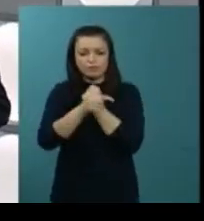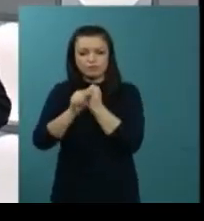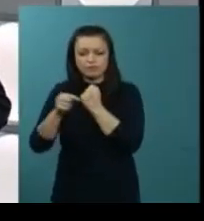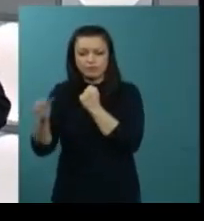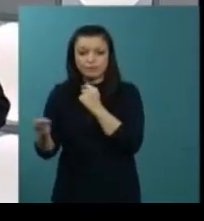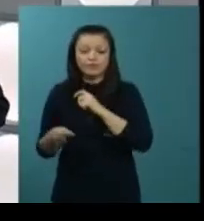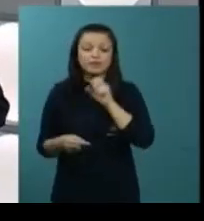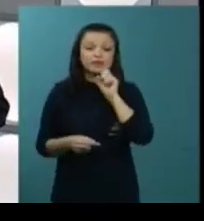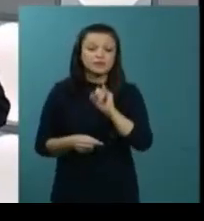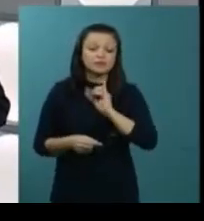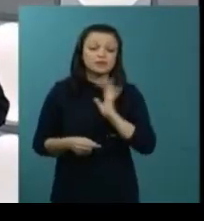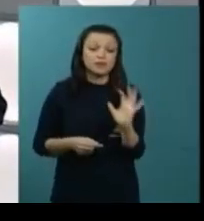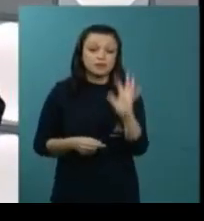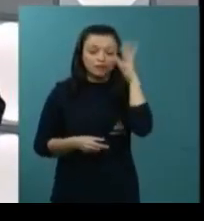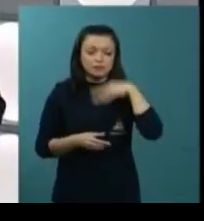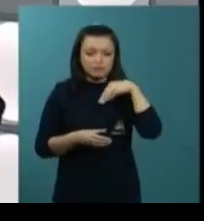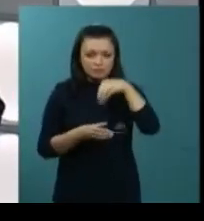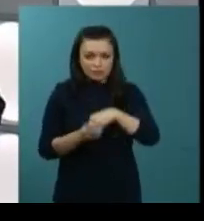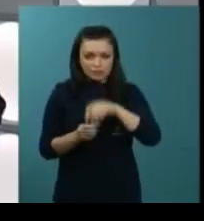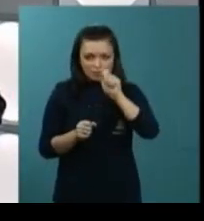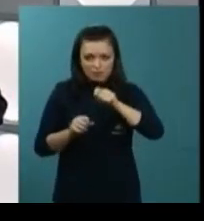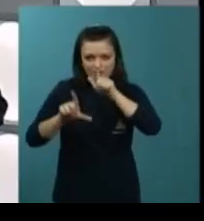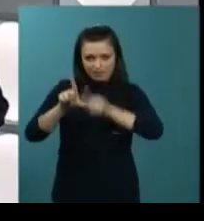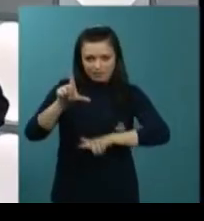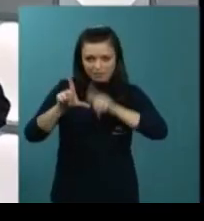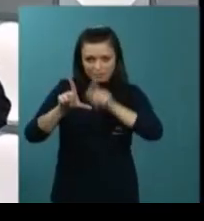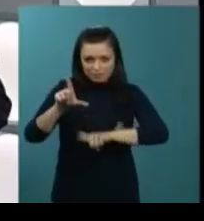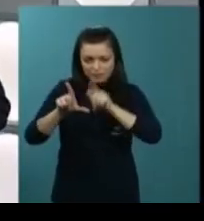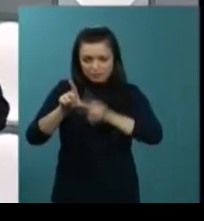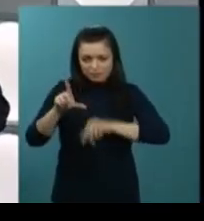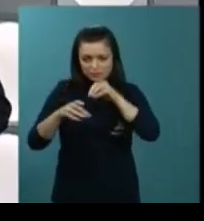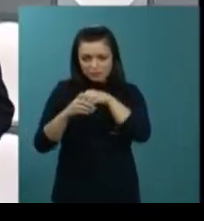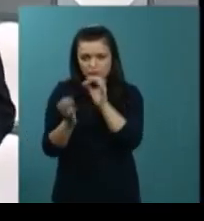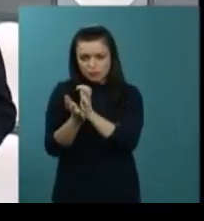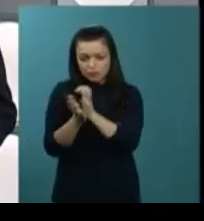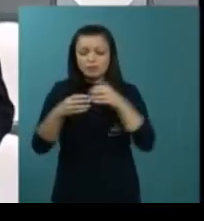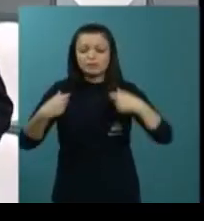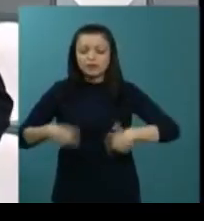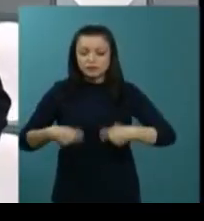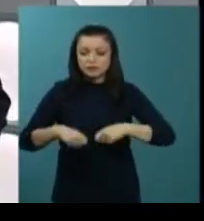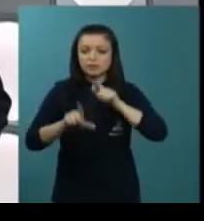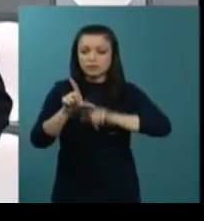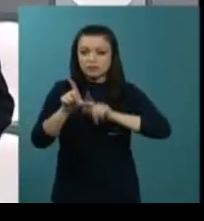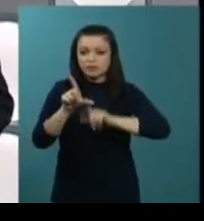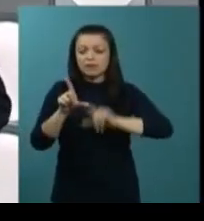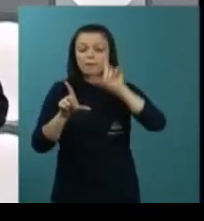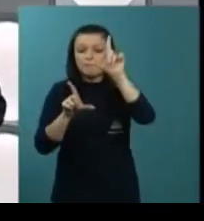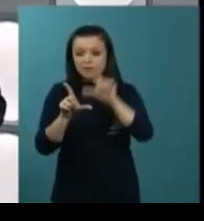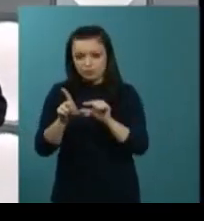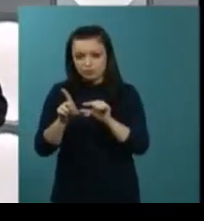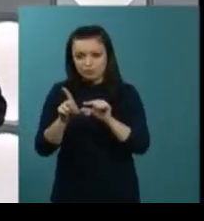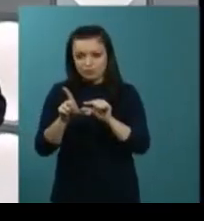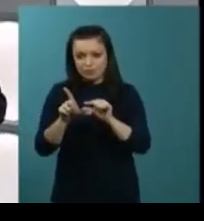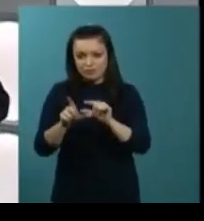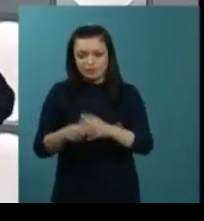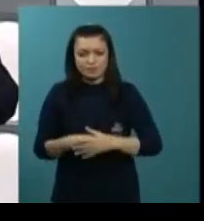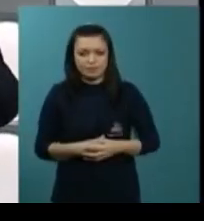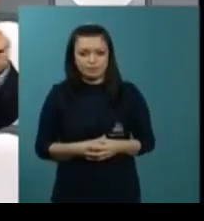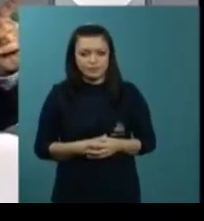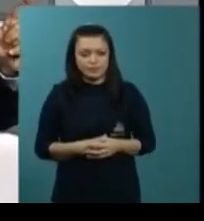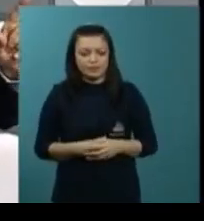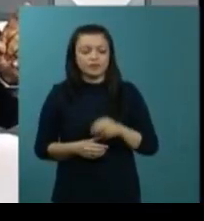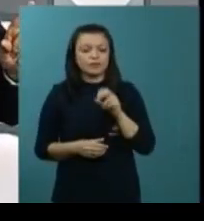desse conjunto forem letras, nesse caso essas letras serão minúsculas.